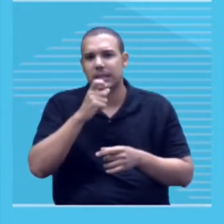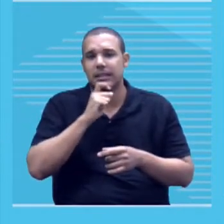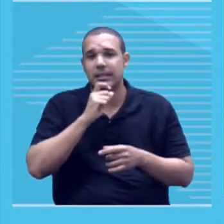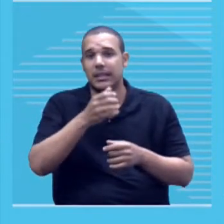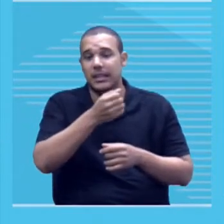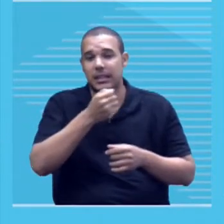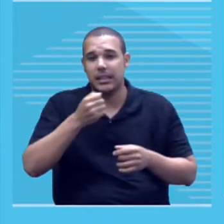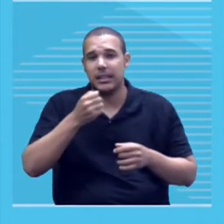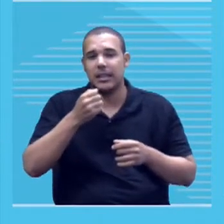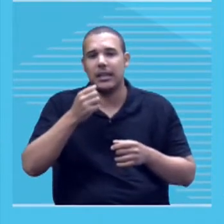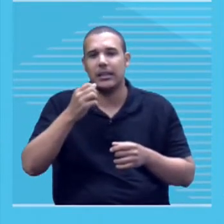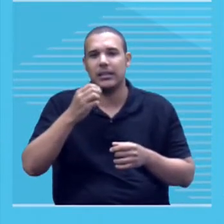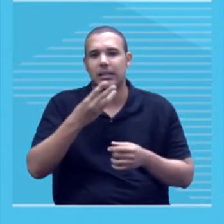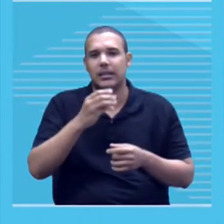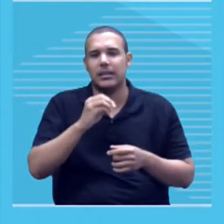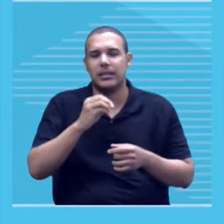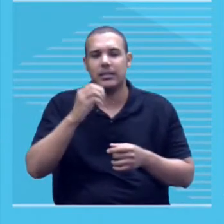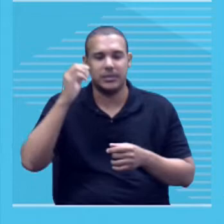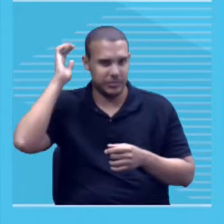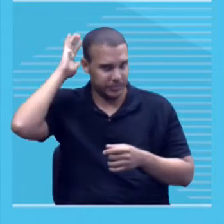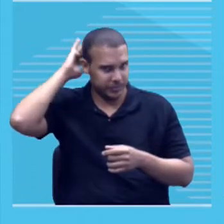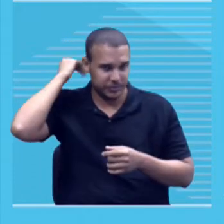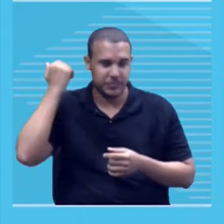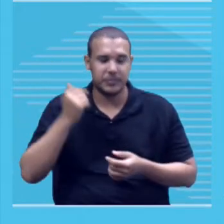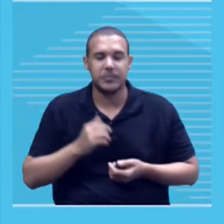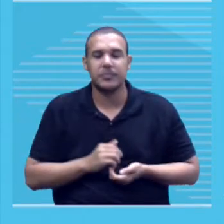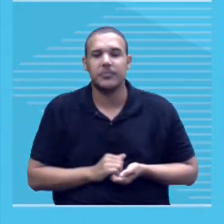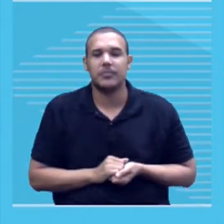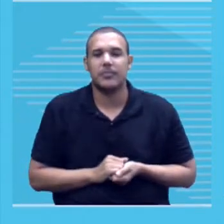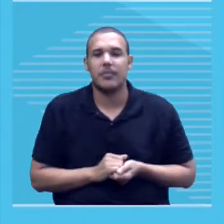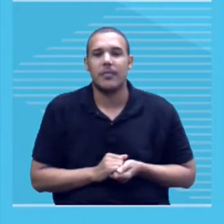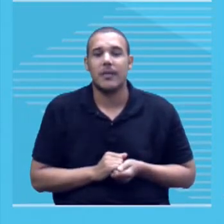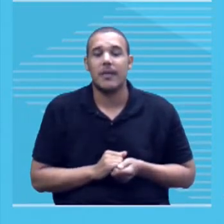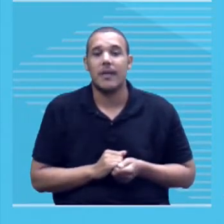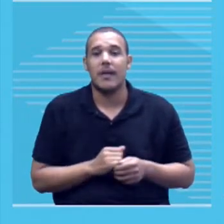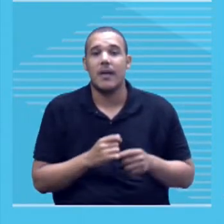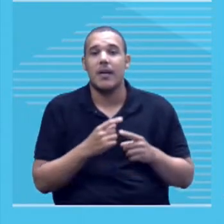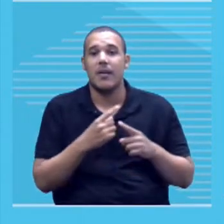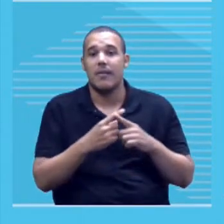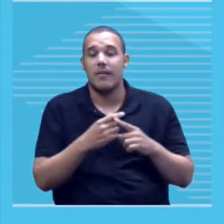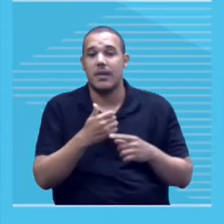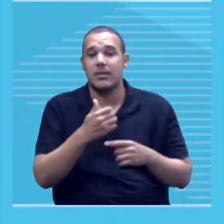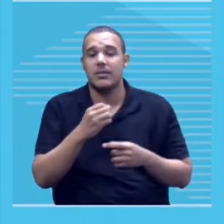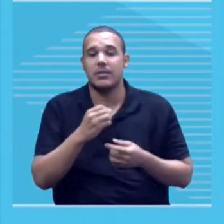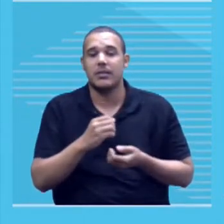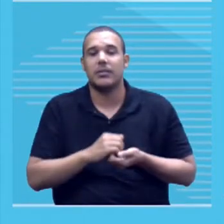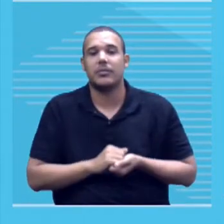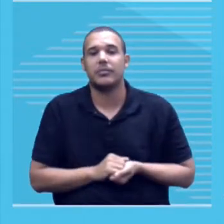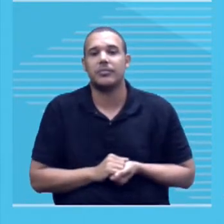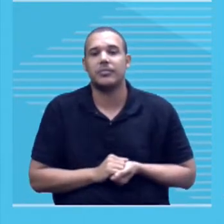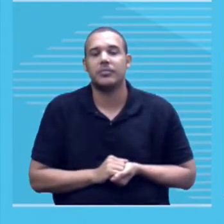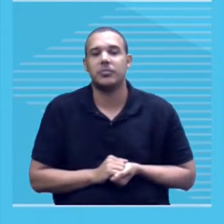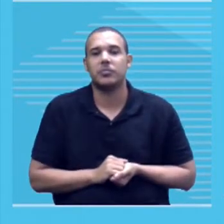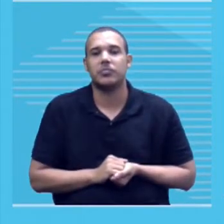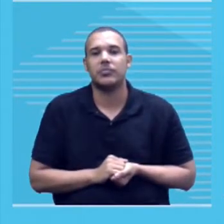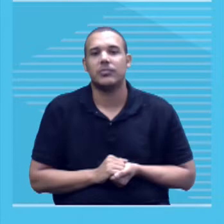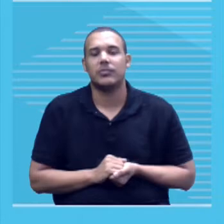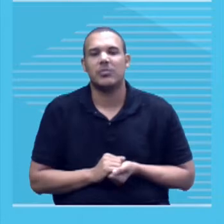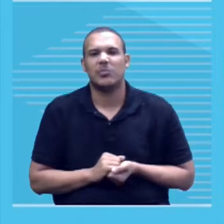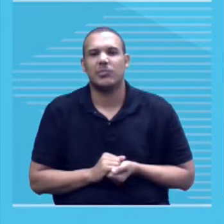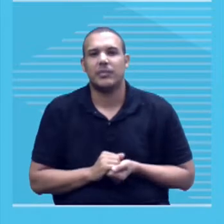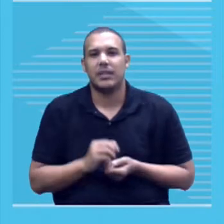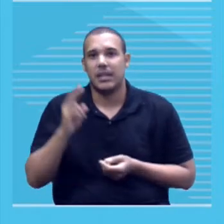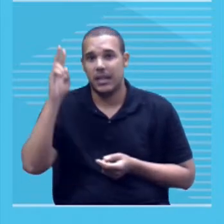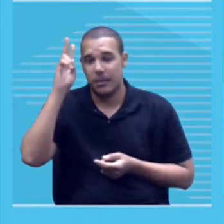ela é ligada todo o tempo durante esse mês, vezes a quantidade de centavos que a sua cidade consome. Lembrando que, para você descobrir